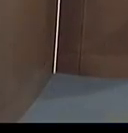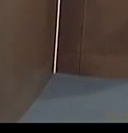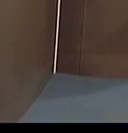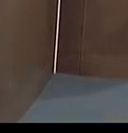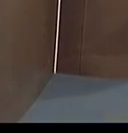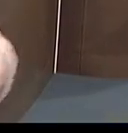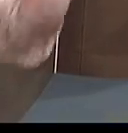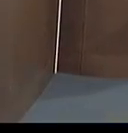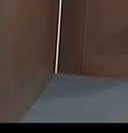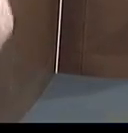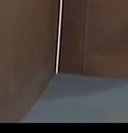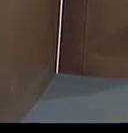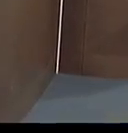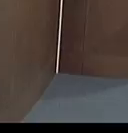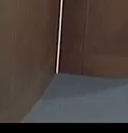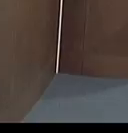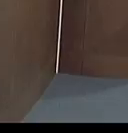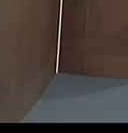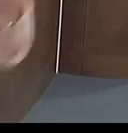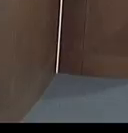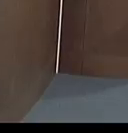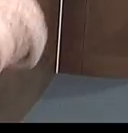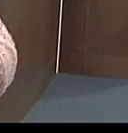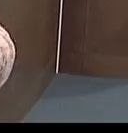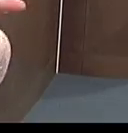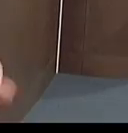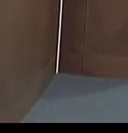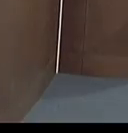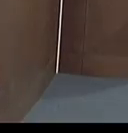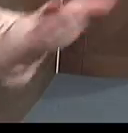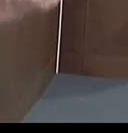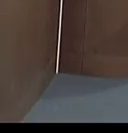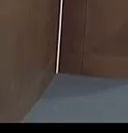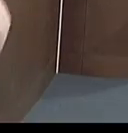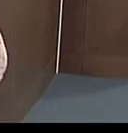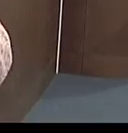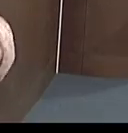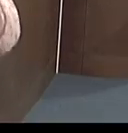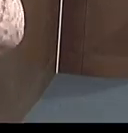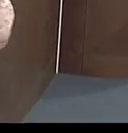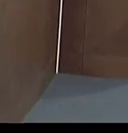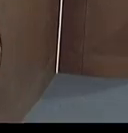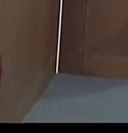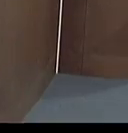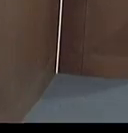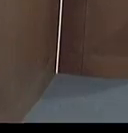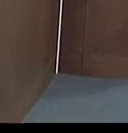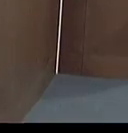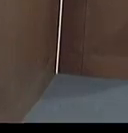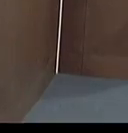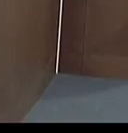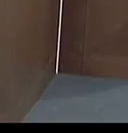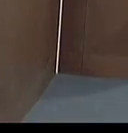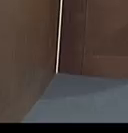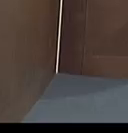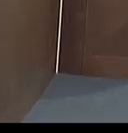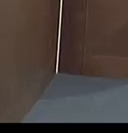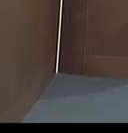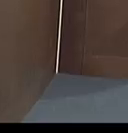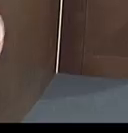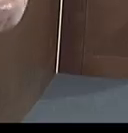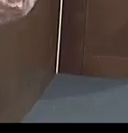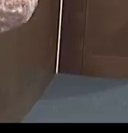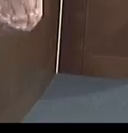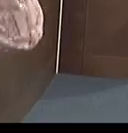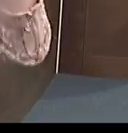tem como objetivo reunir todos os surdos da comunidade surda para a gente poder conversar na língua de